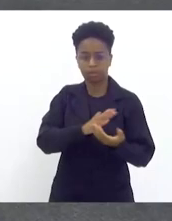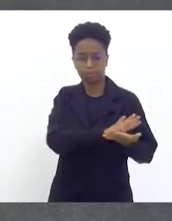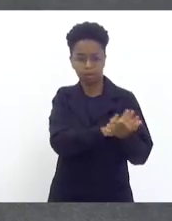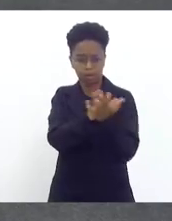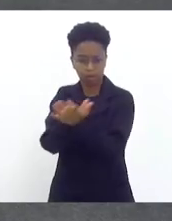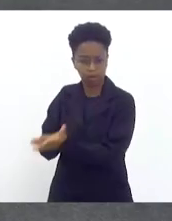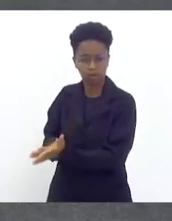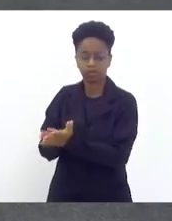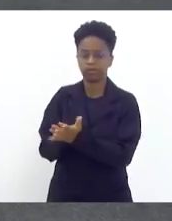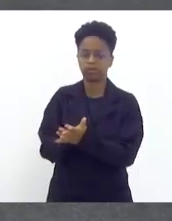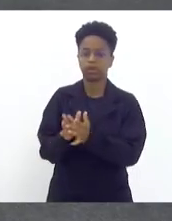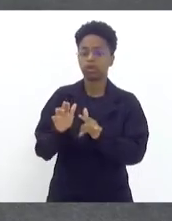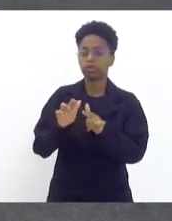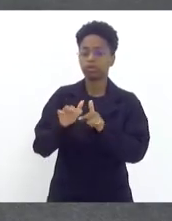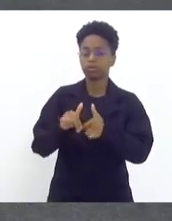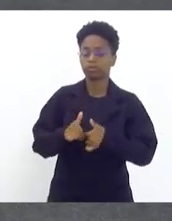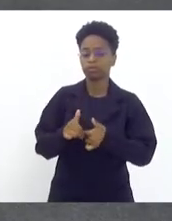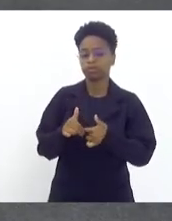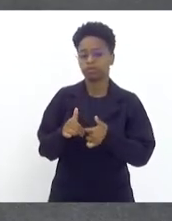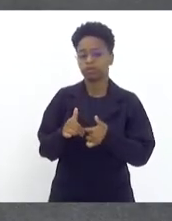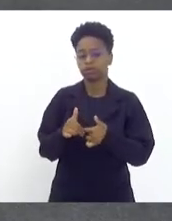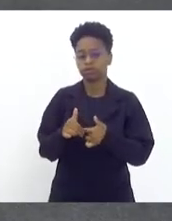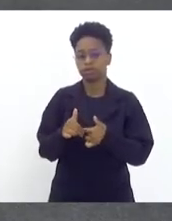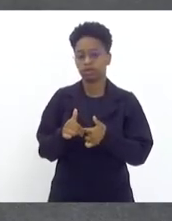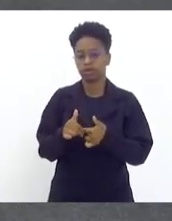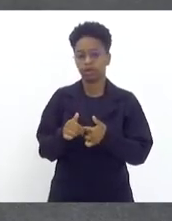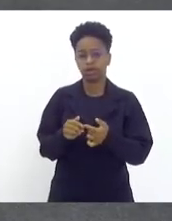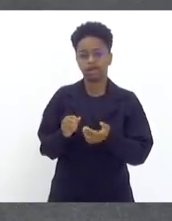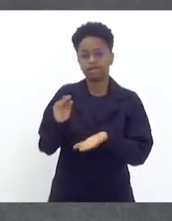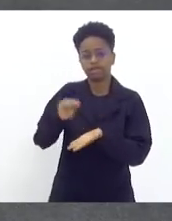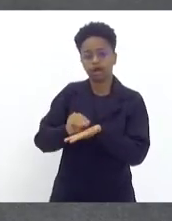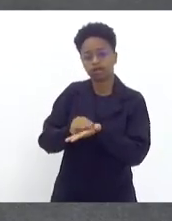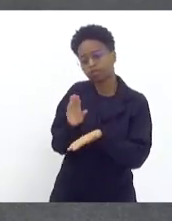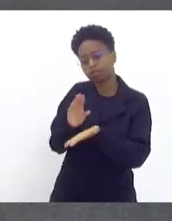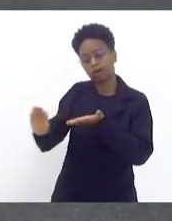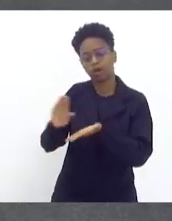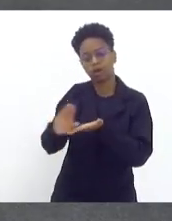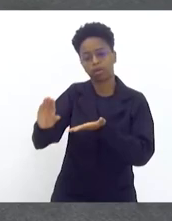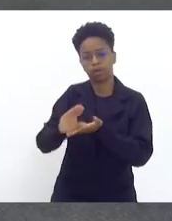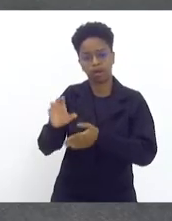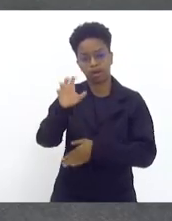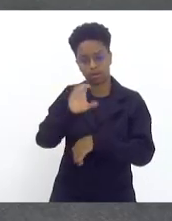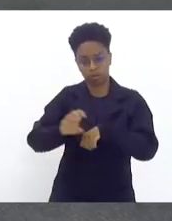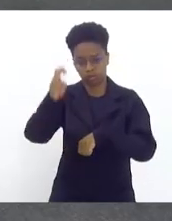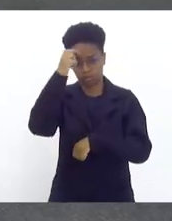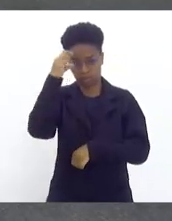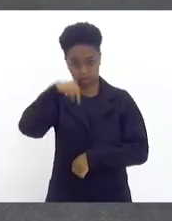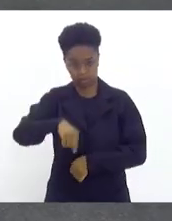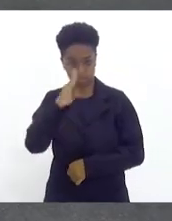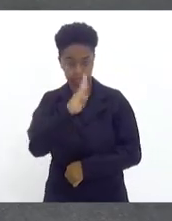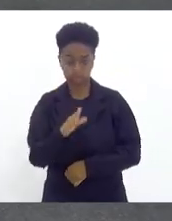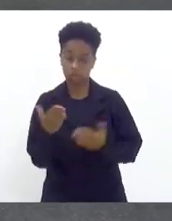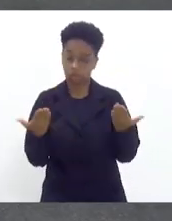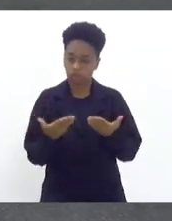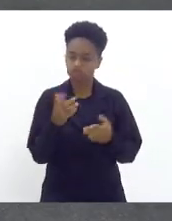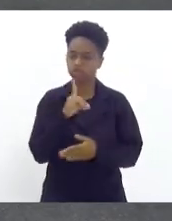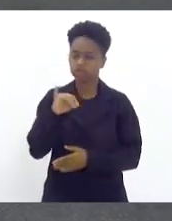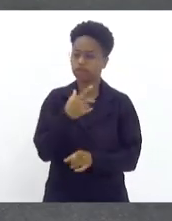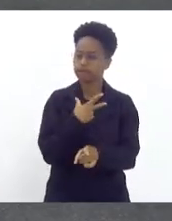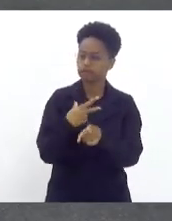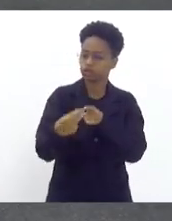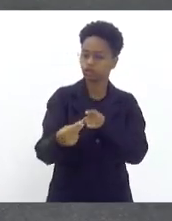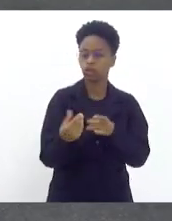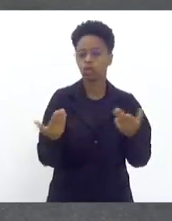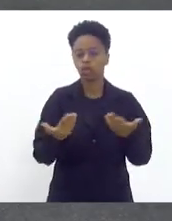massacrados diante de desinvestimento na cultura do nosso país Então hoje é um dia de vitória é